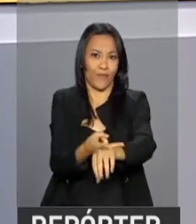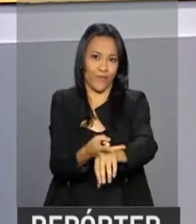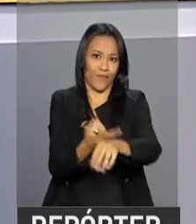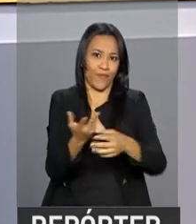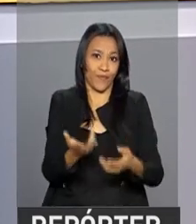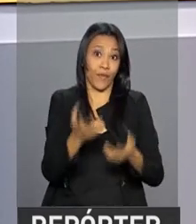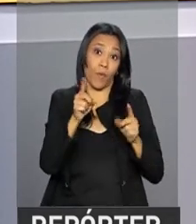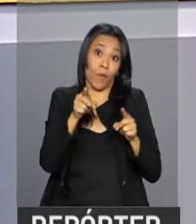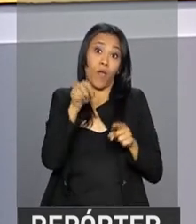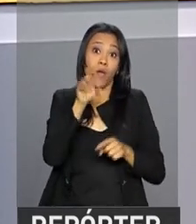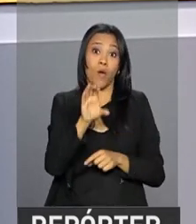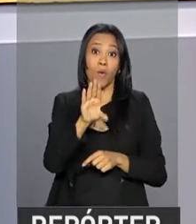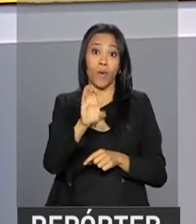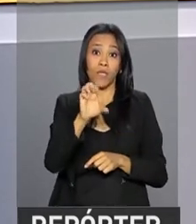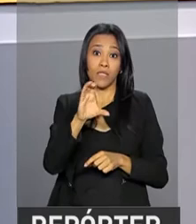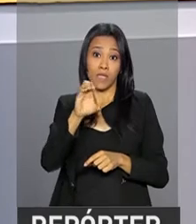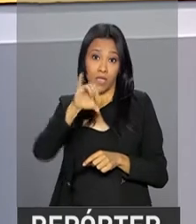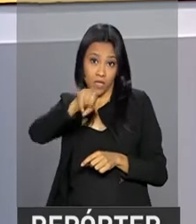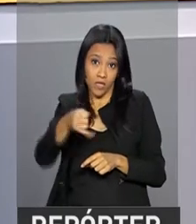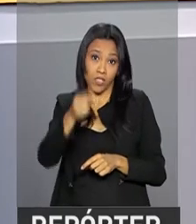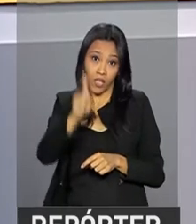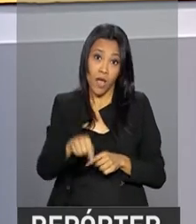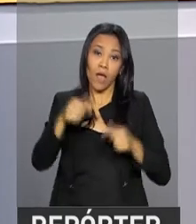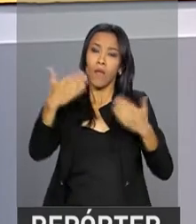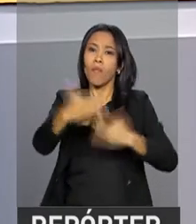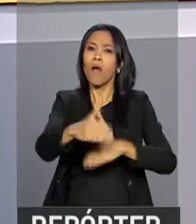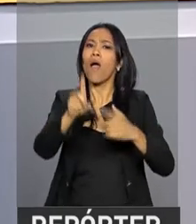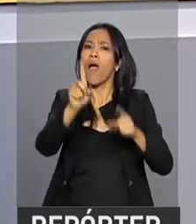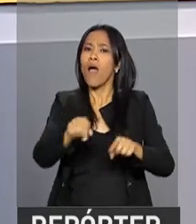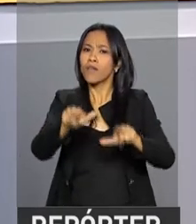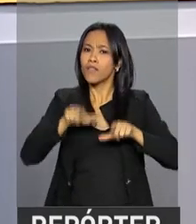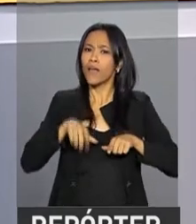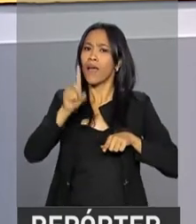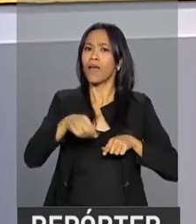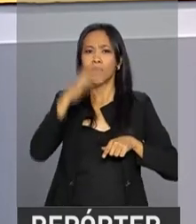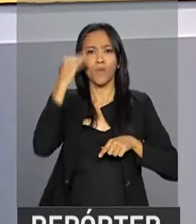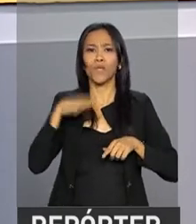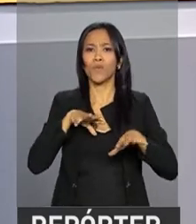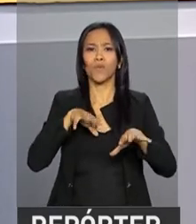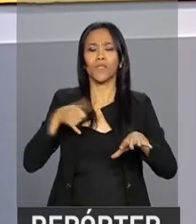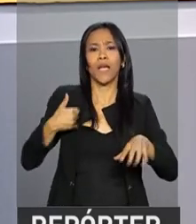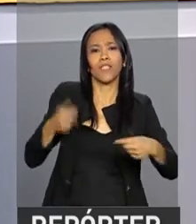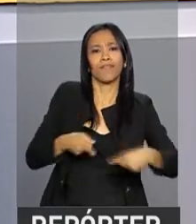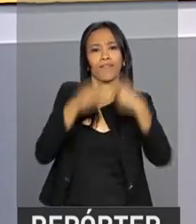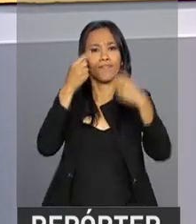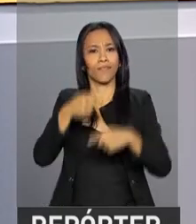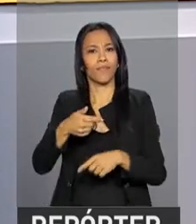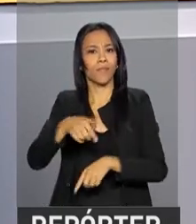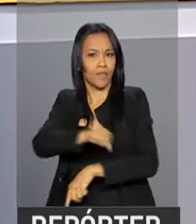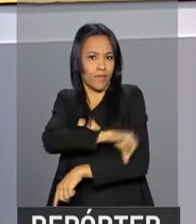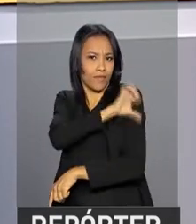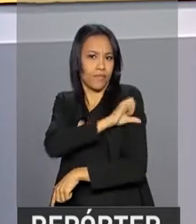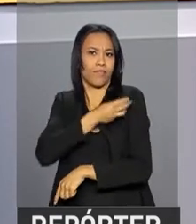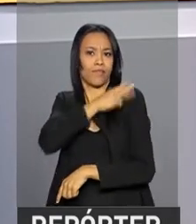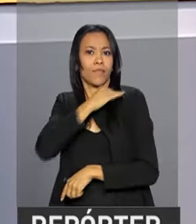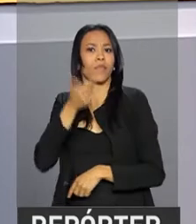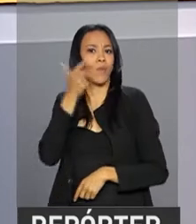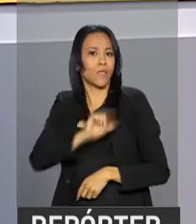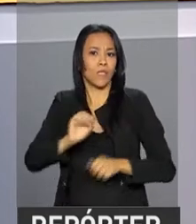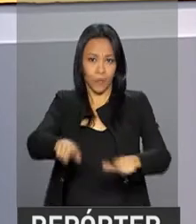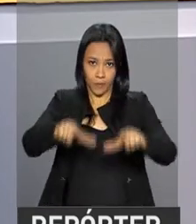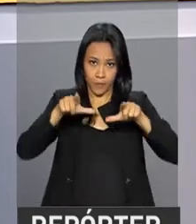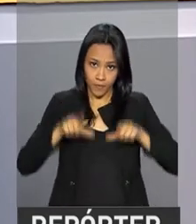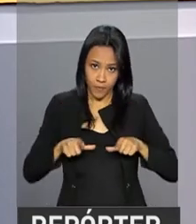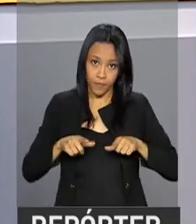verão. O Enseja é uma chance para as pessoas que não se formaram na idade certa terem o diploma do ensino fundamental ou o